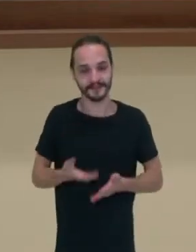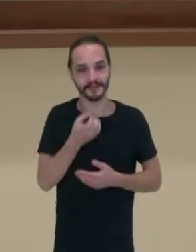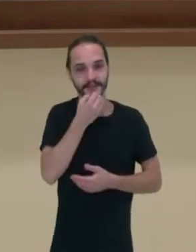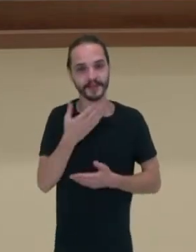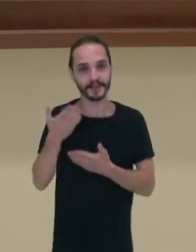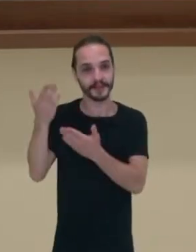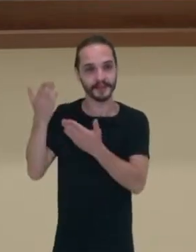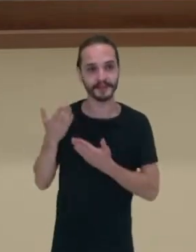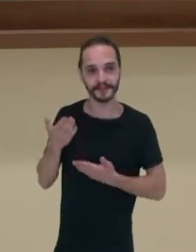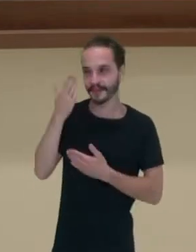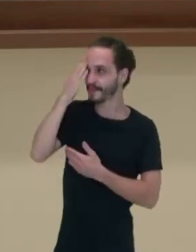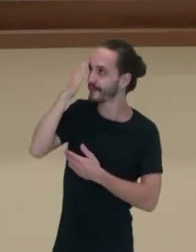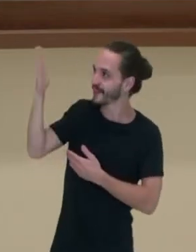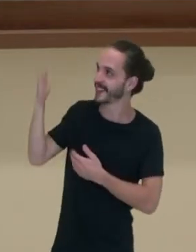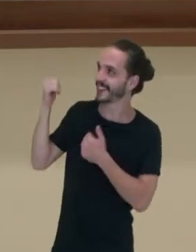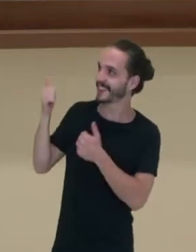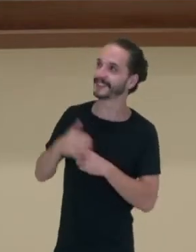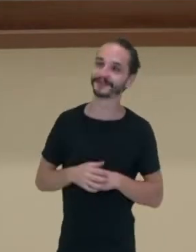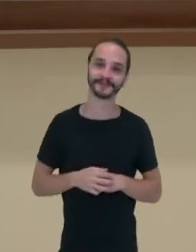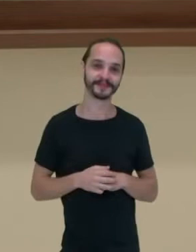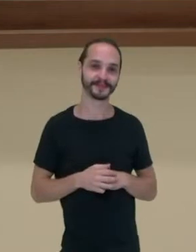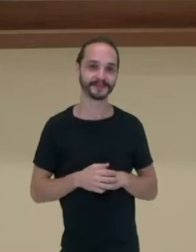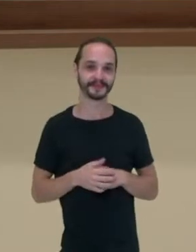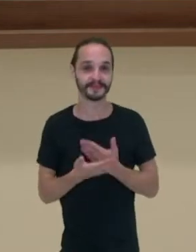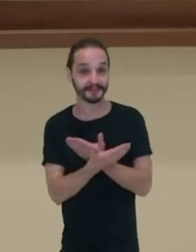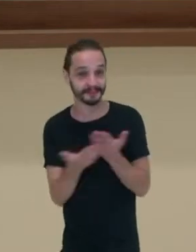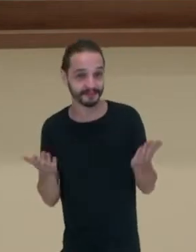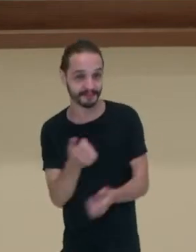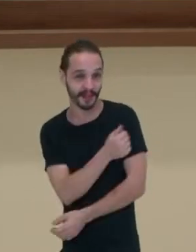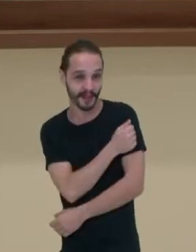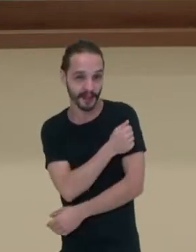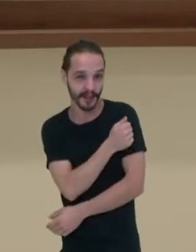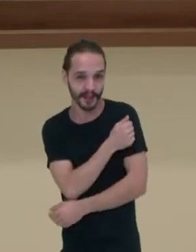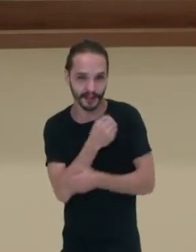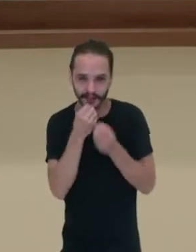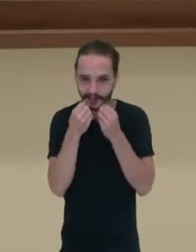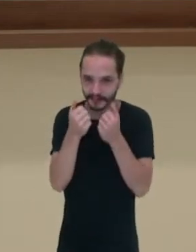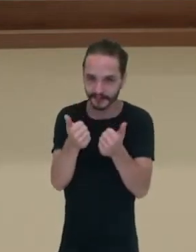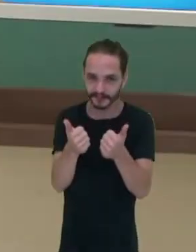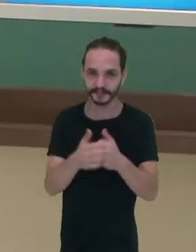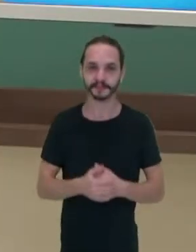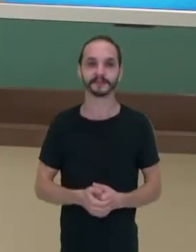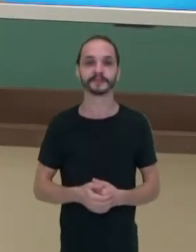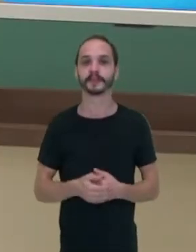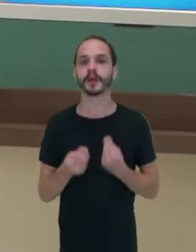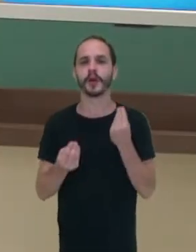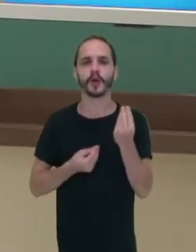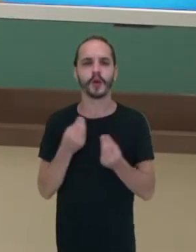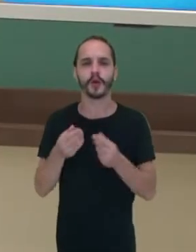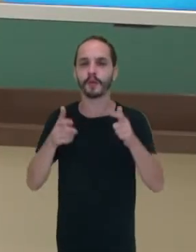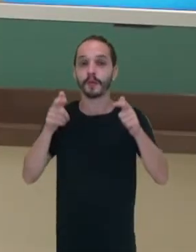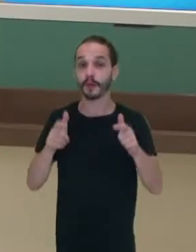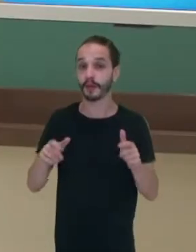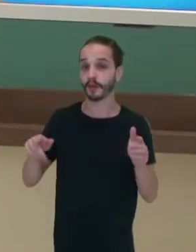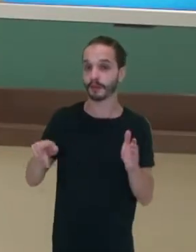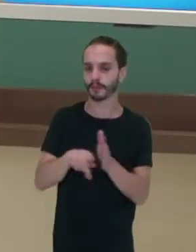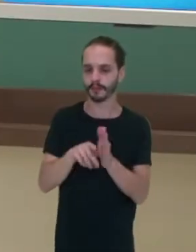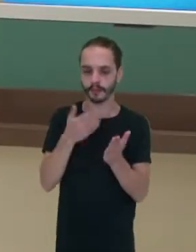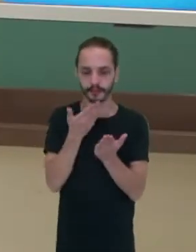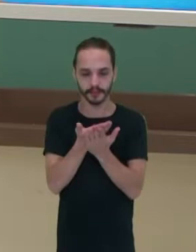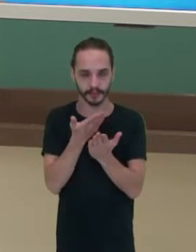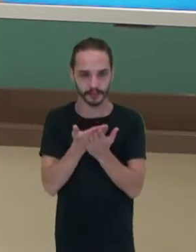muito bem-vindo. Queridos alunos, tudo bem aí? Como que está o espaço aí para você